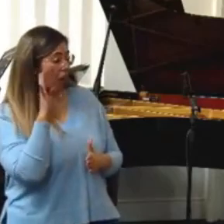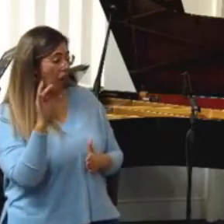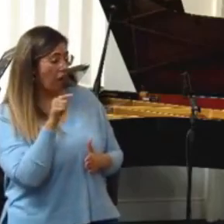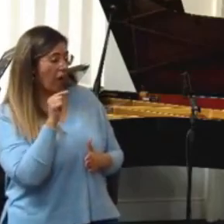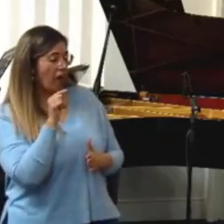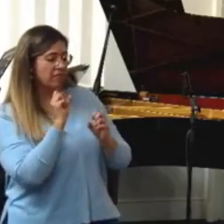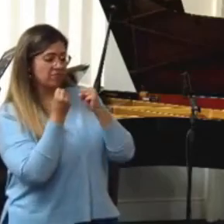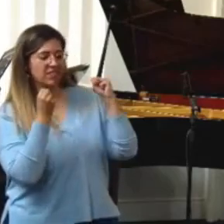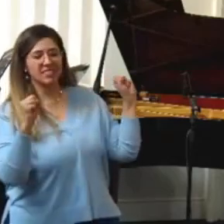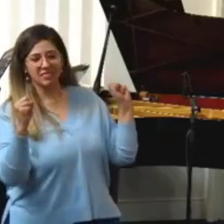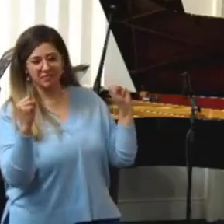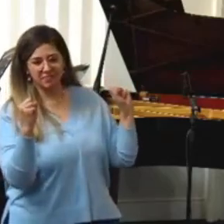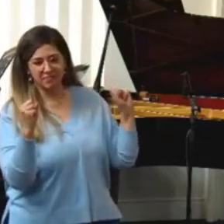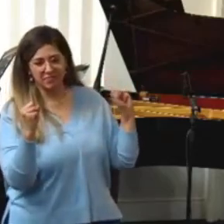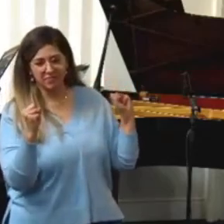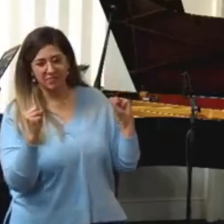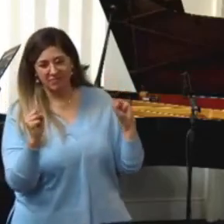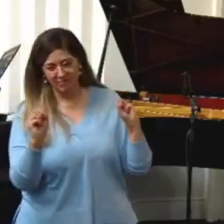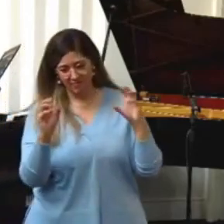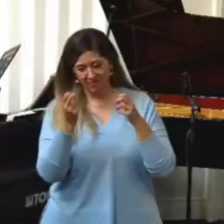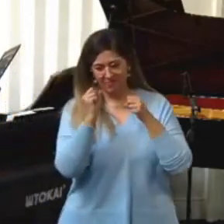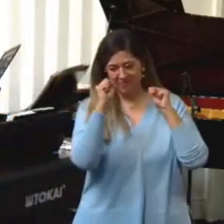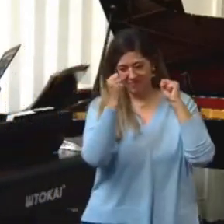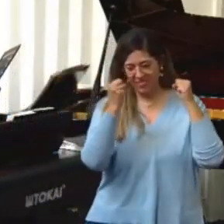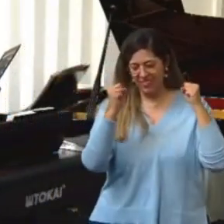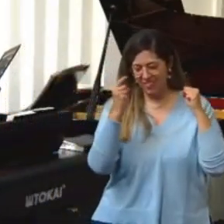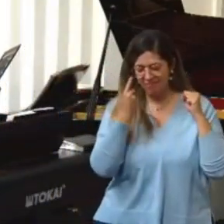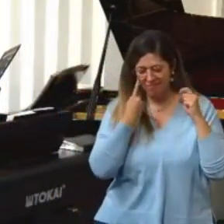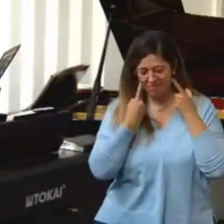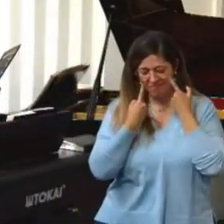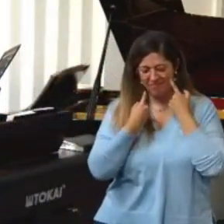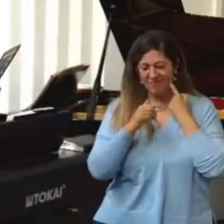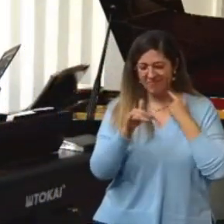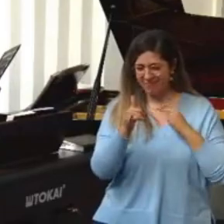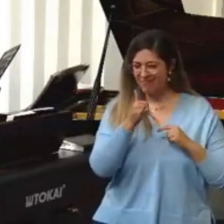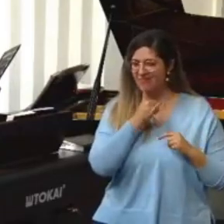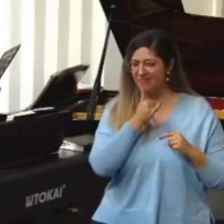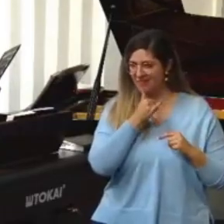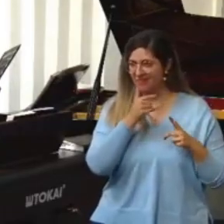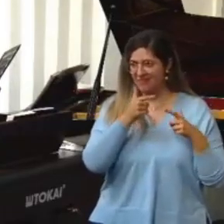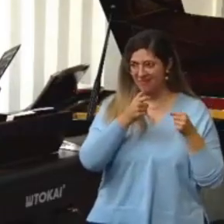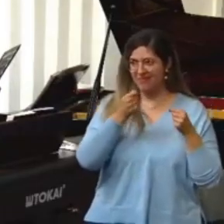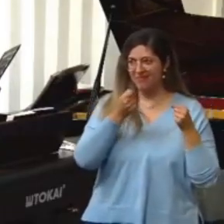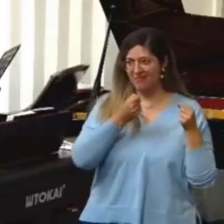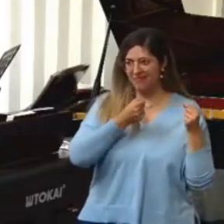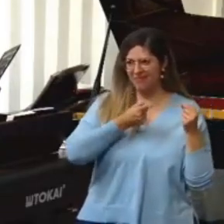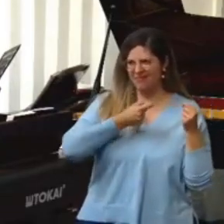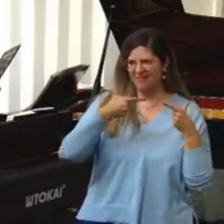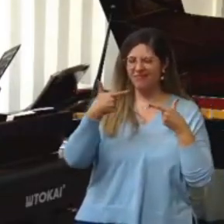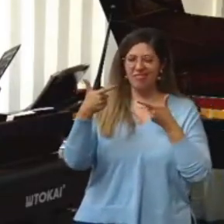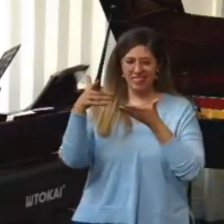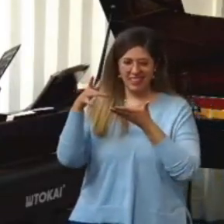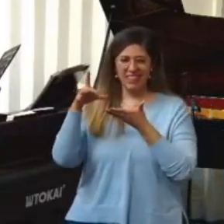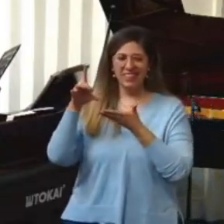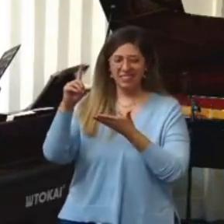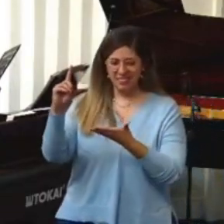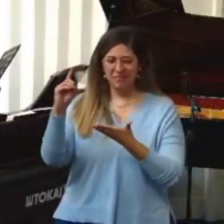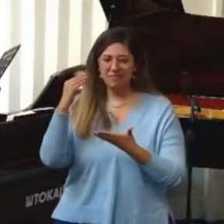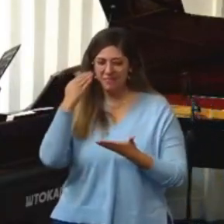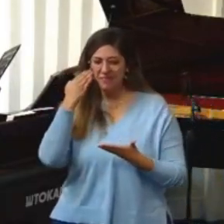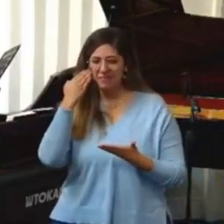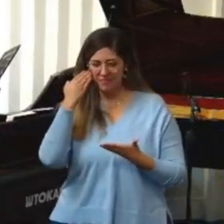é zombado quando um dos seus filhos cai. Calvino disse, comentando sobre